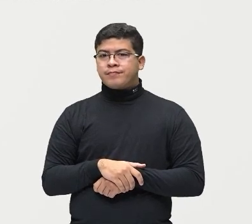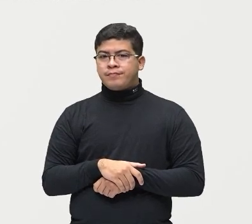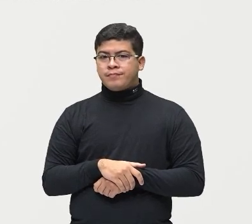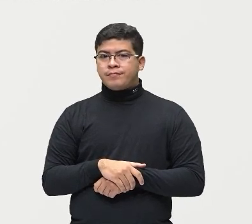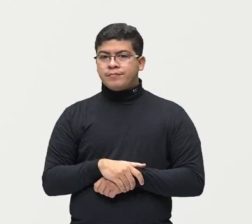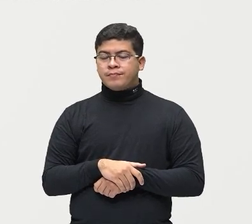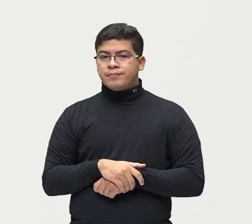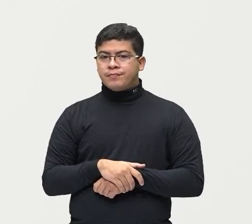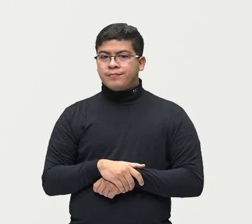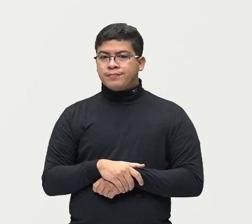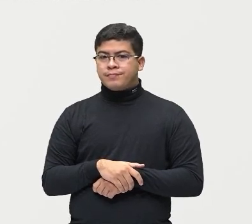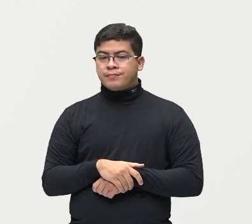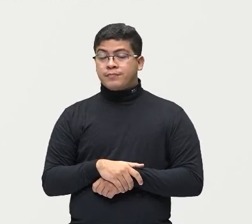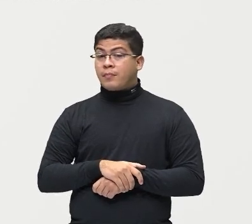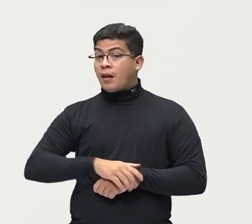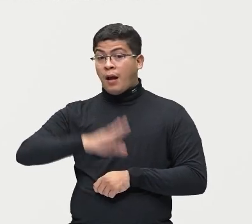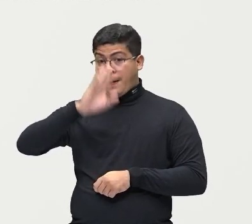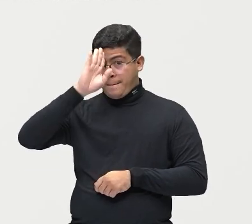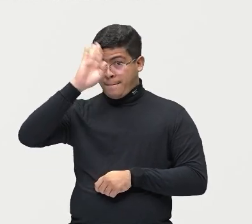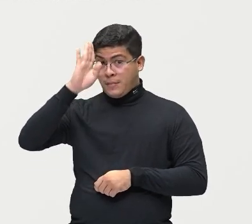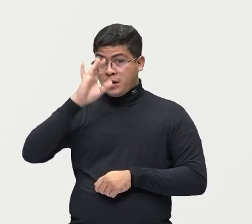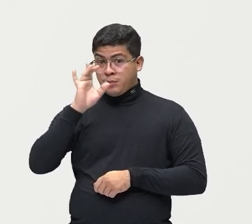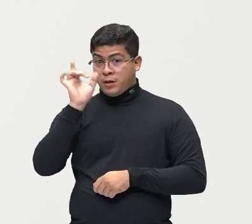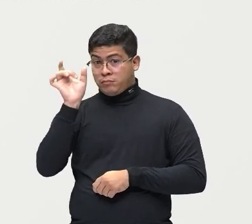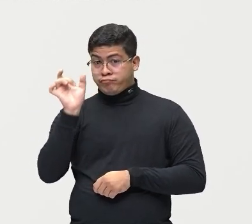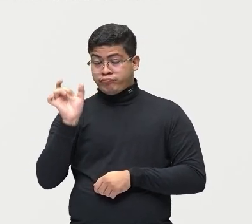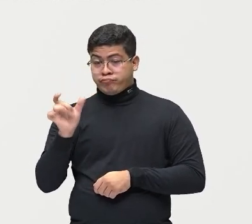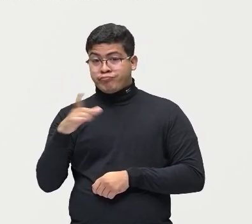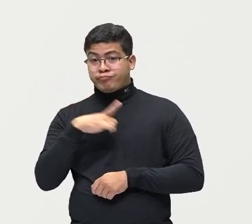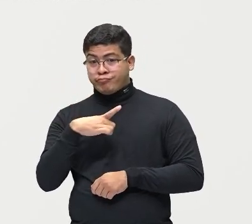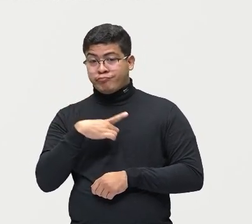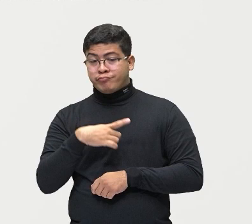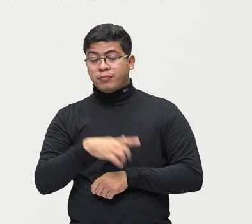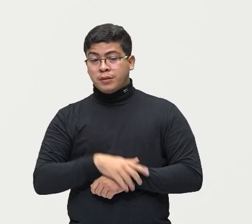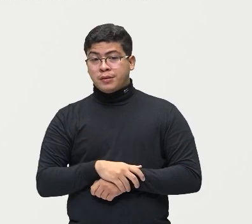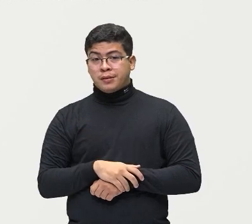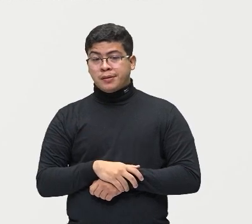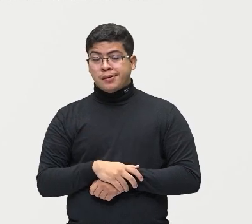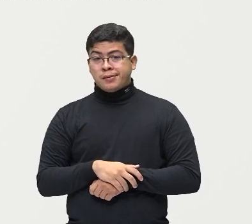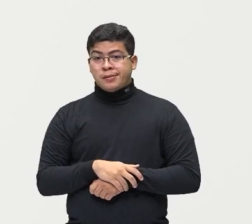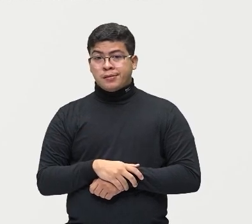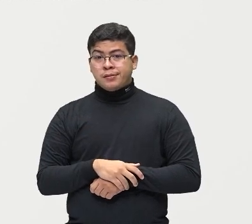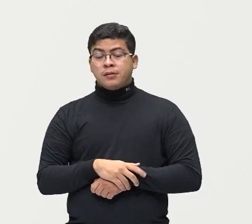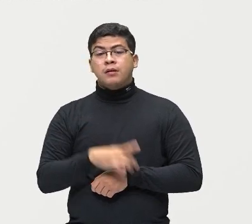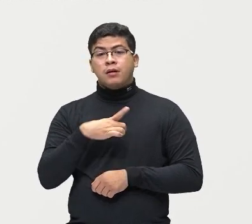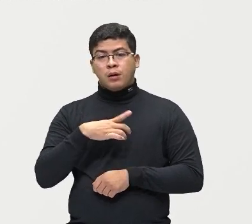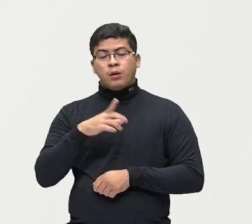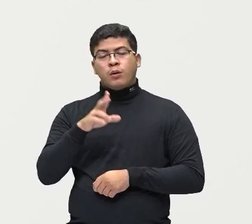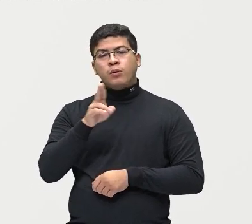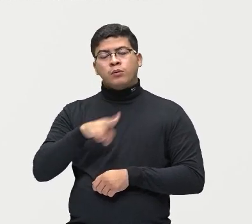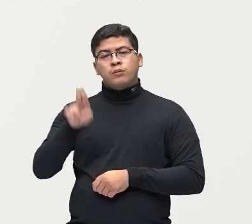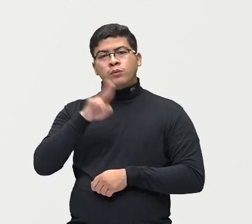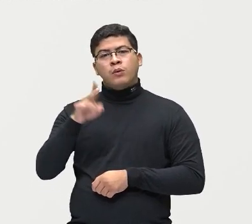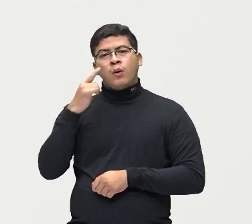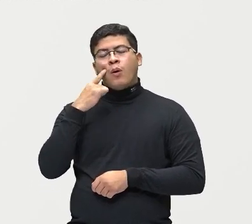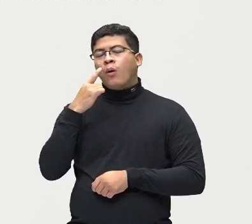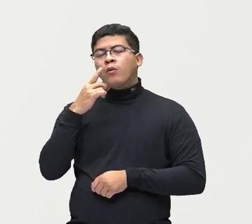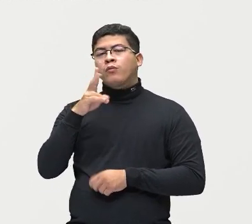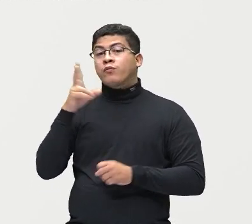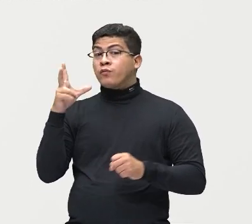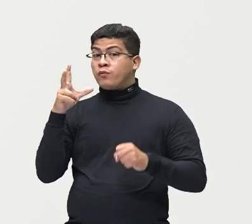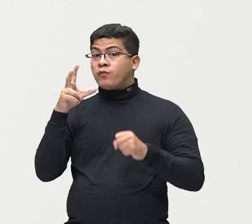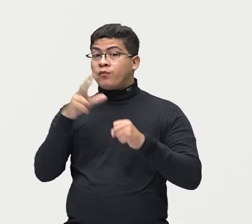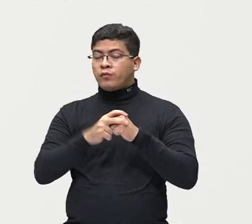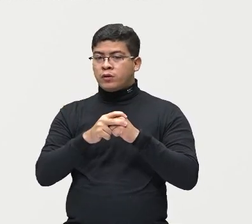aqui as principais plataformas utilizadas, né? Que utilizam ali o vírus